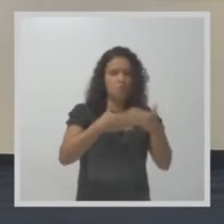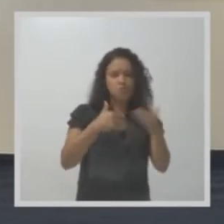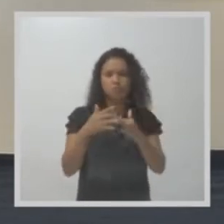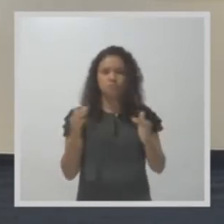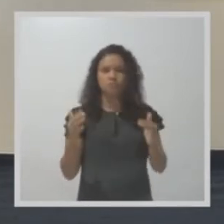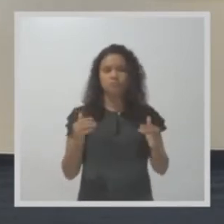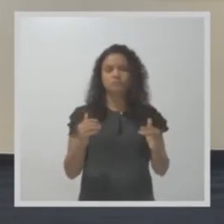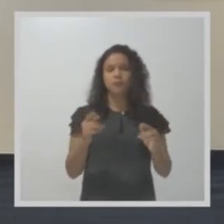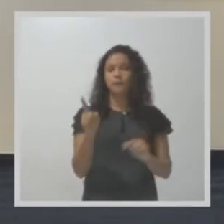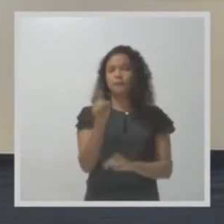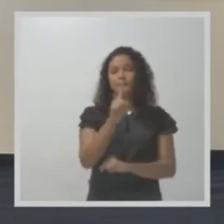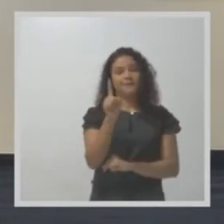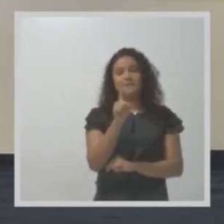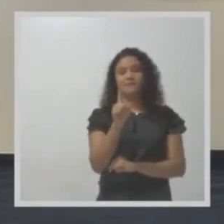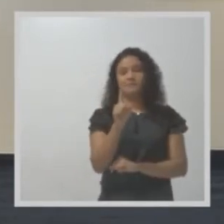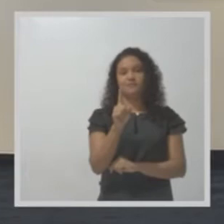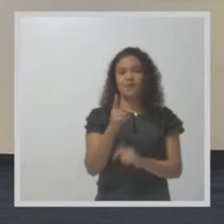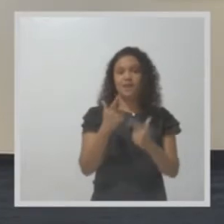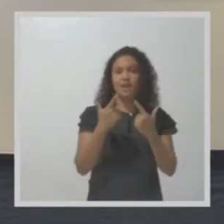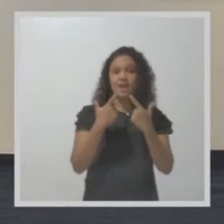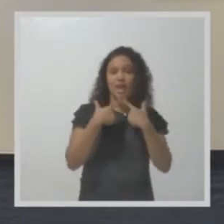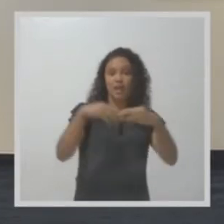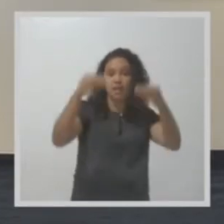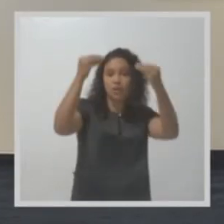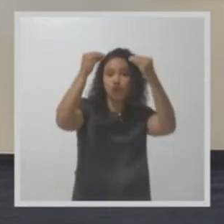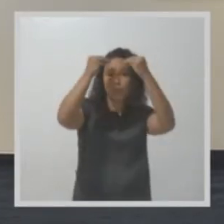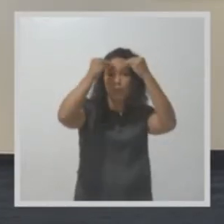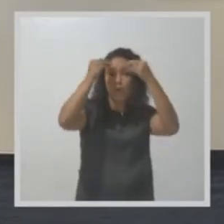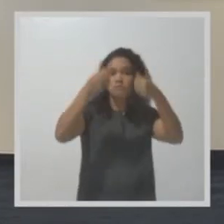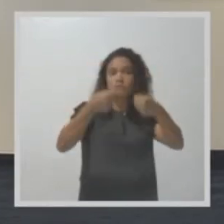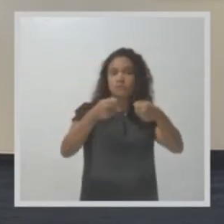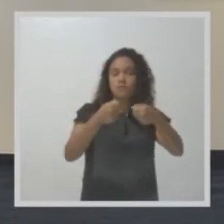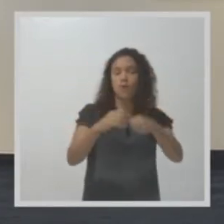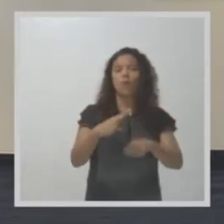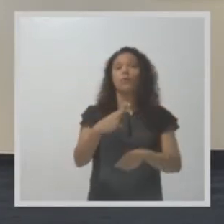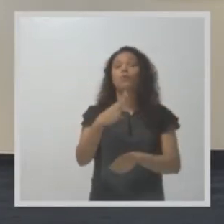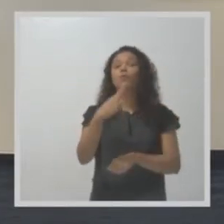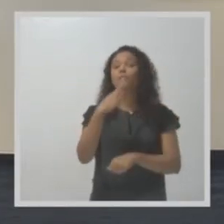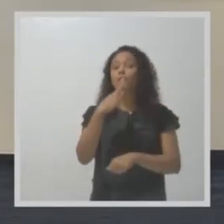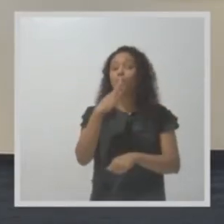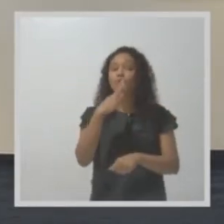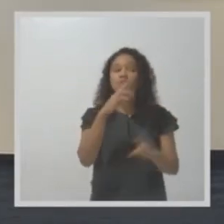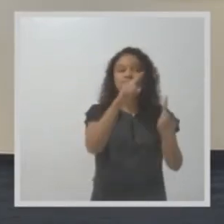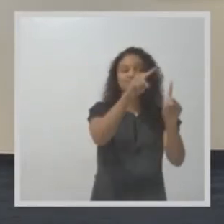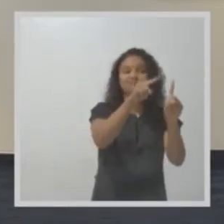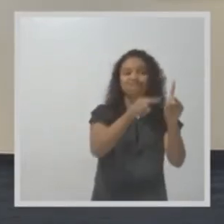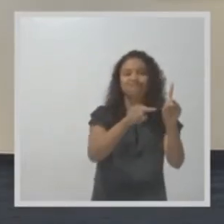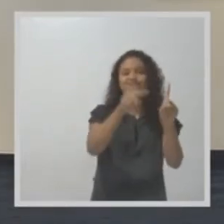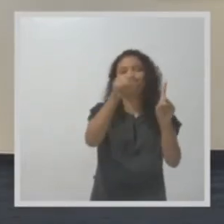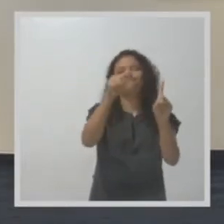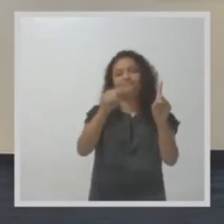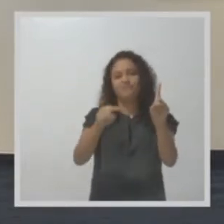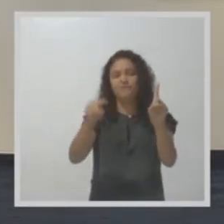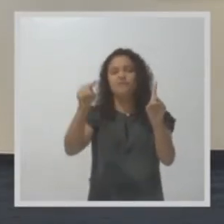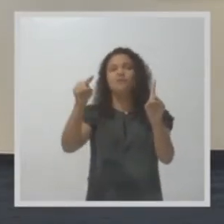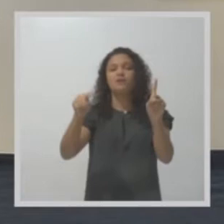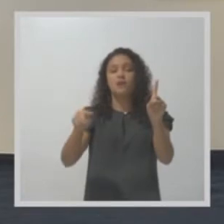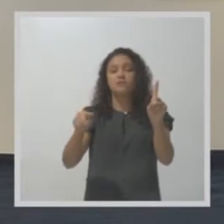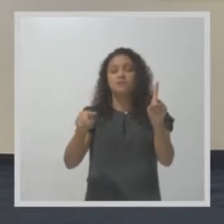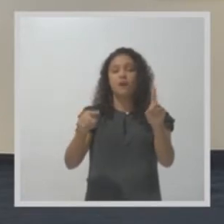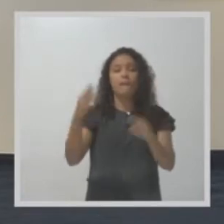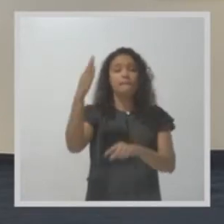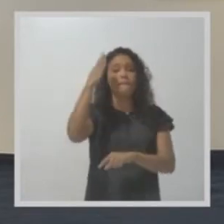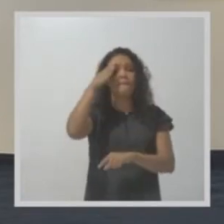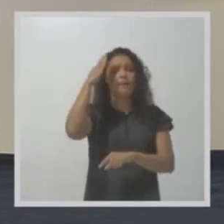A linguagem, conhecer essa variação da linguagem é justamente para saber que nós